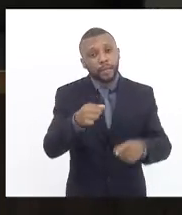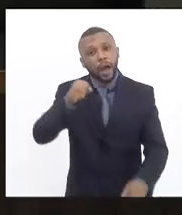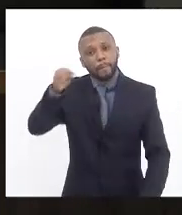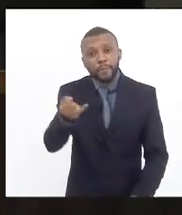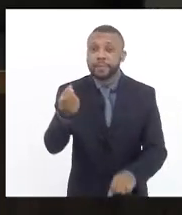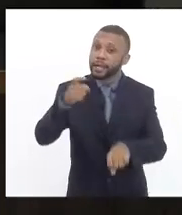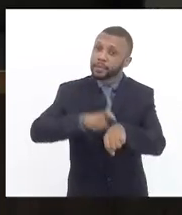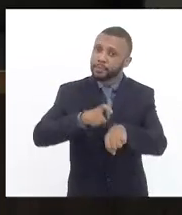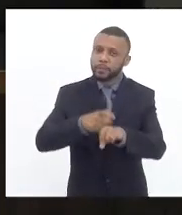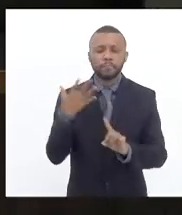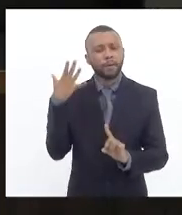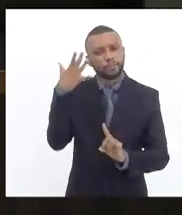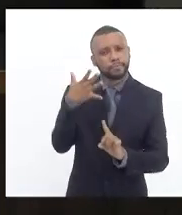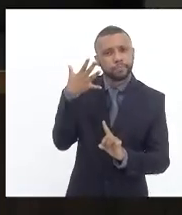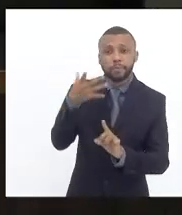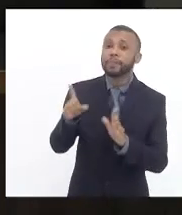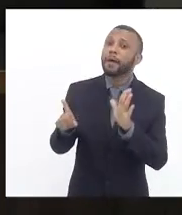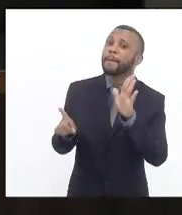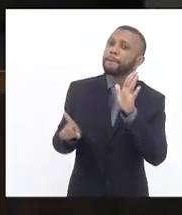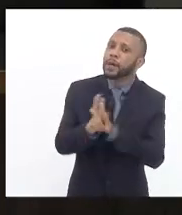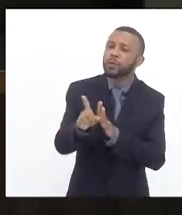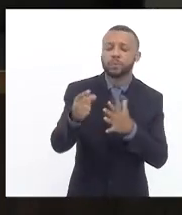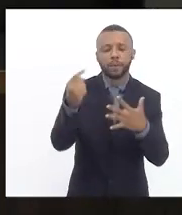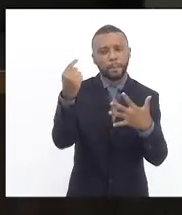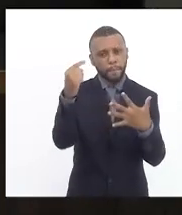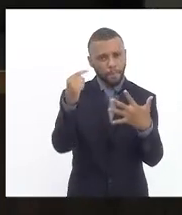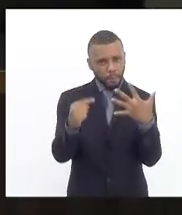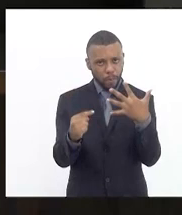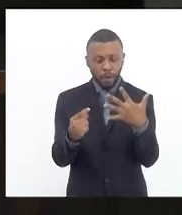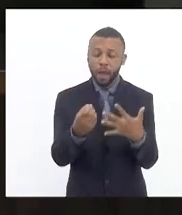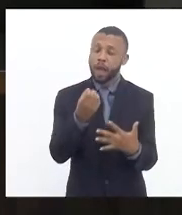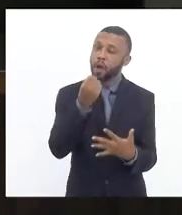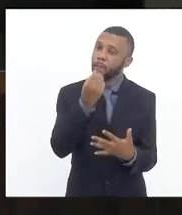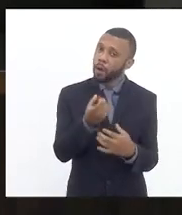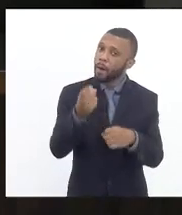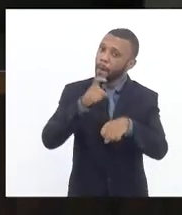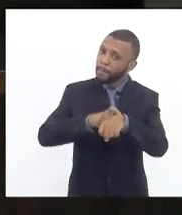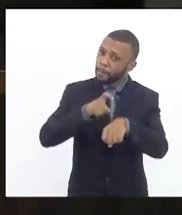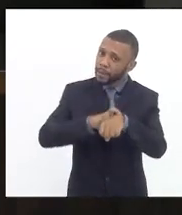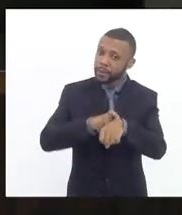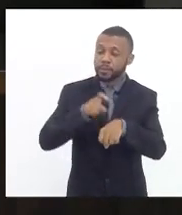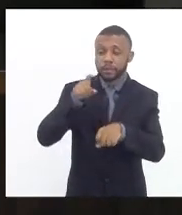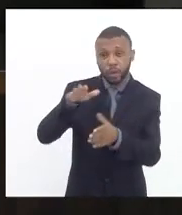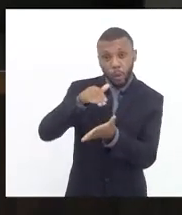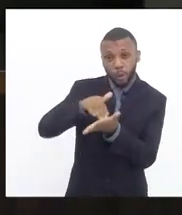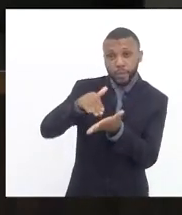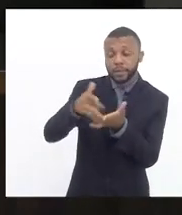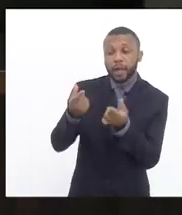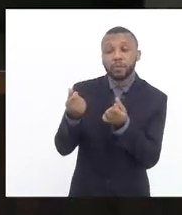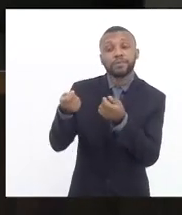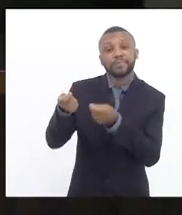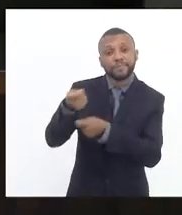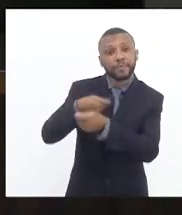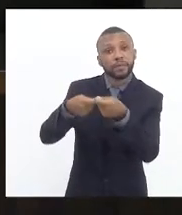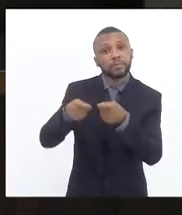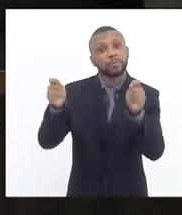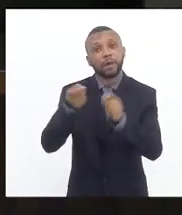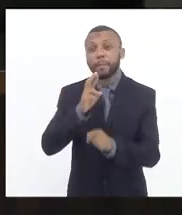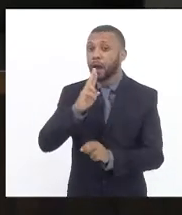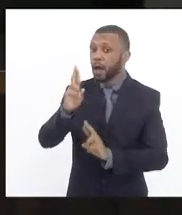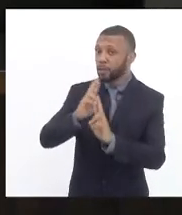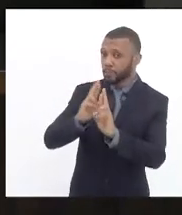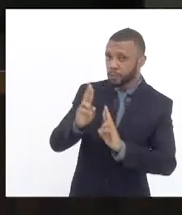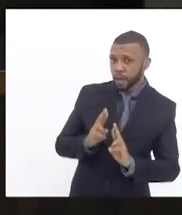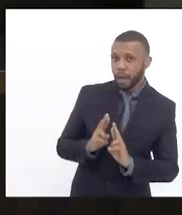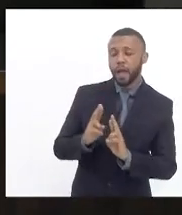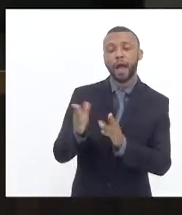aproveitar este momento para fazer as perguntas acho que é um bom momento para que o secretário de fazenda possa responder às demandas dos